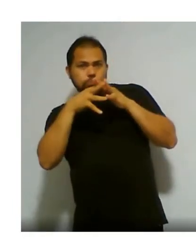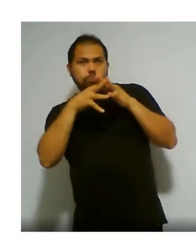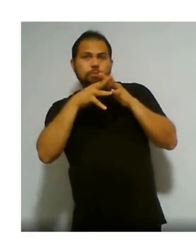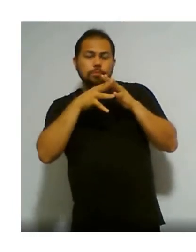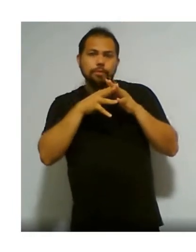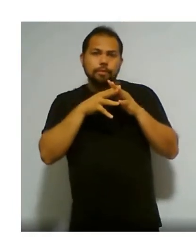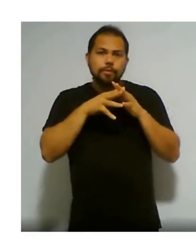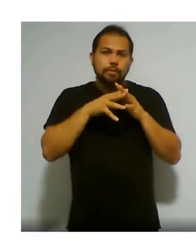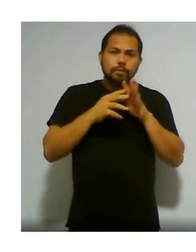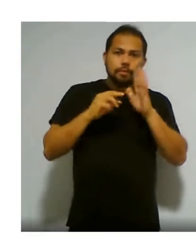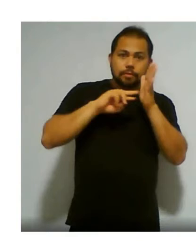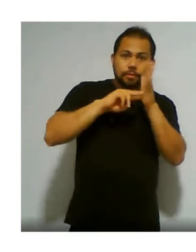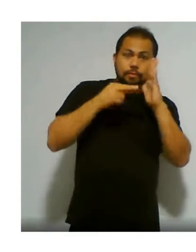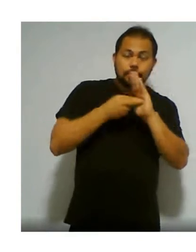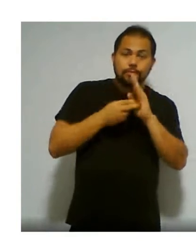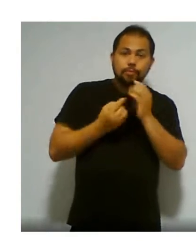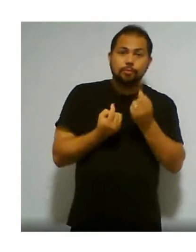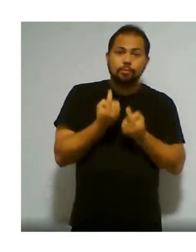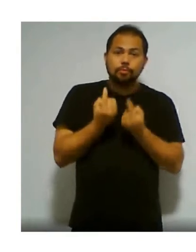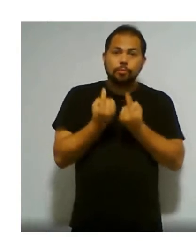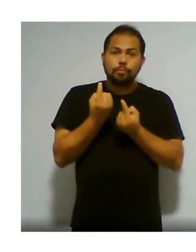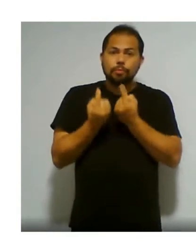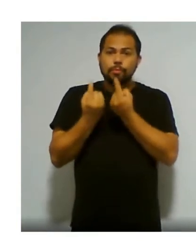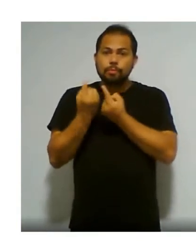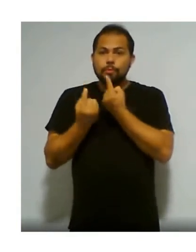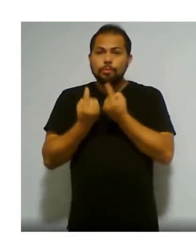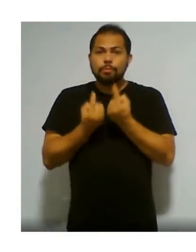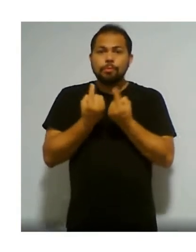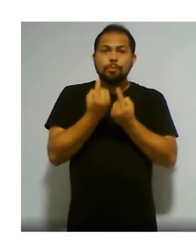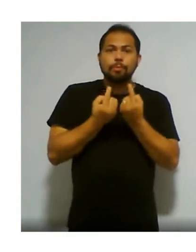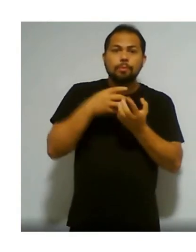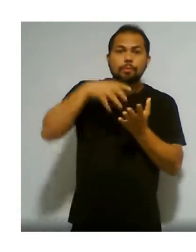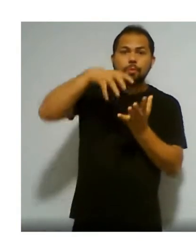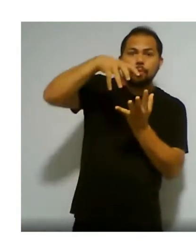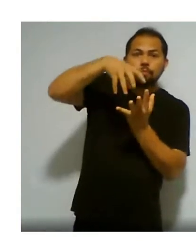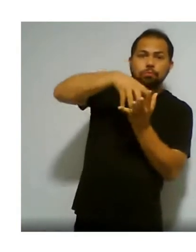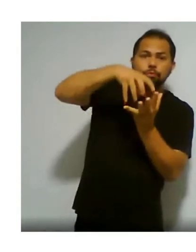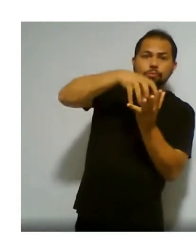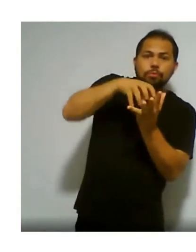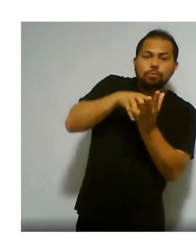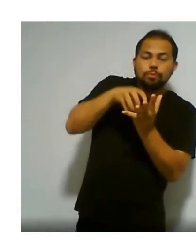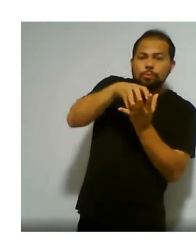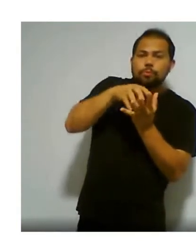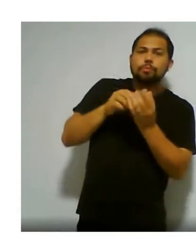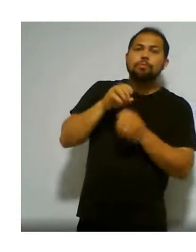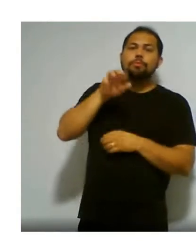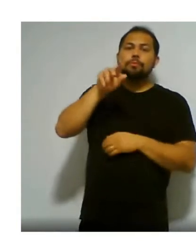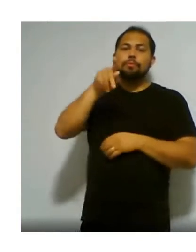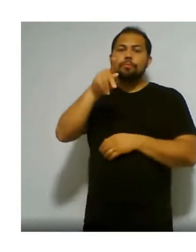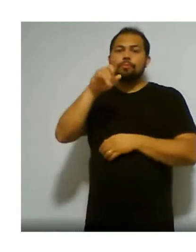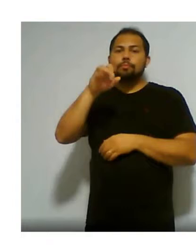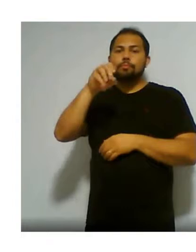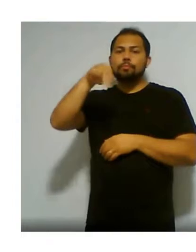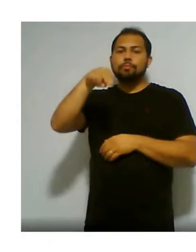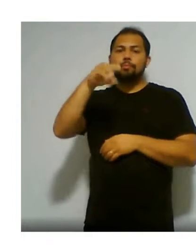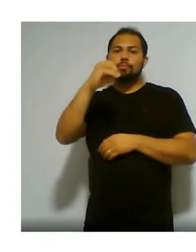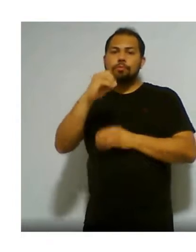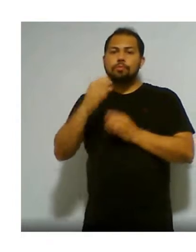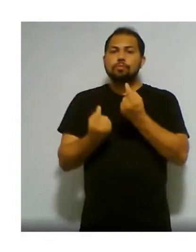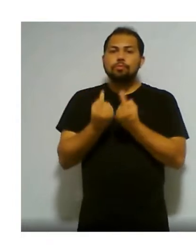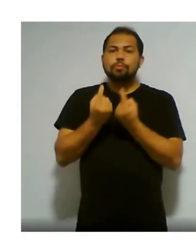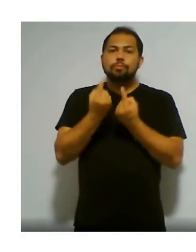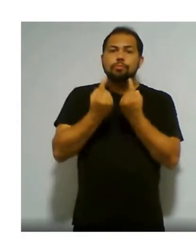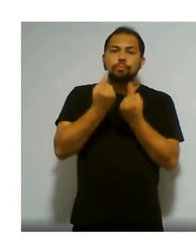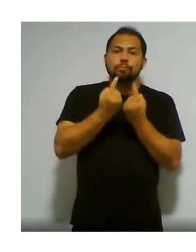você tem vários pinos aqui, ó. Cada conjunto de pinos você vai encaixar para realizar uma tarefa. Painel, né, porque está vindo do